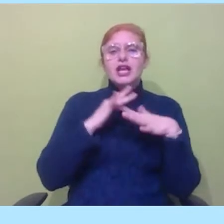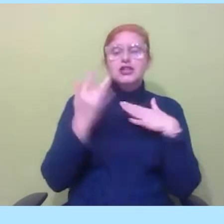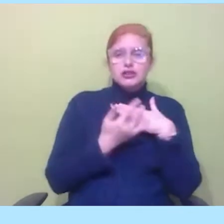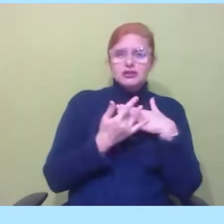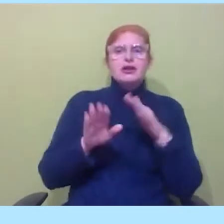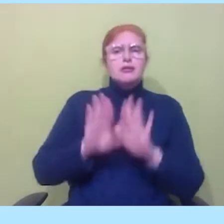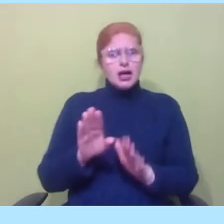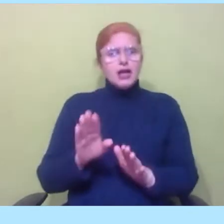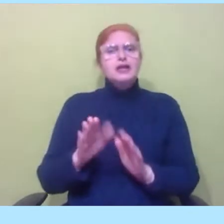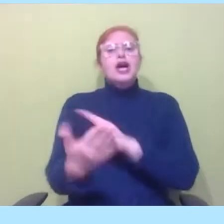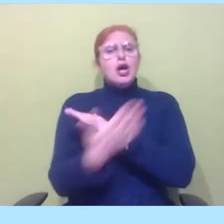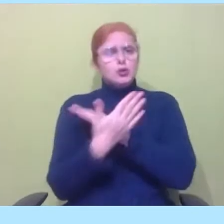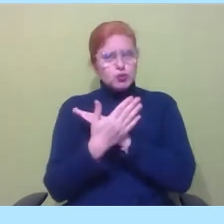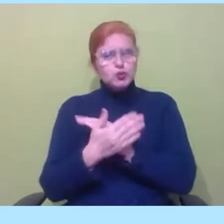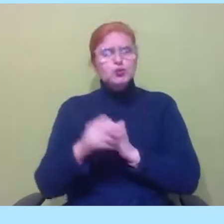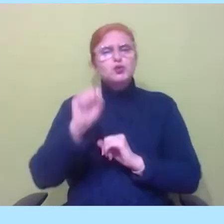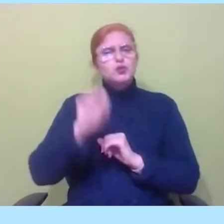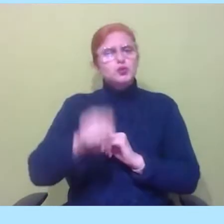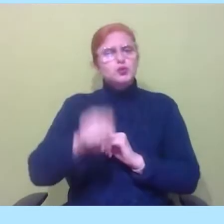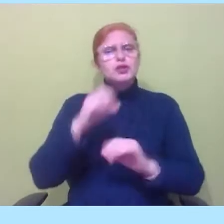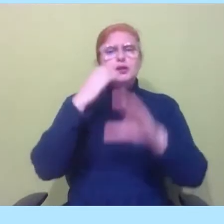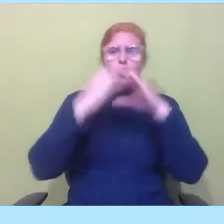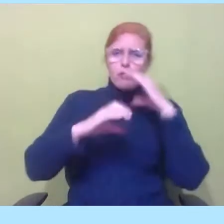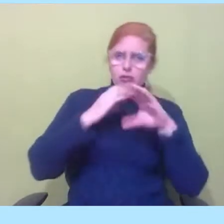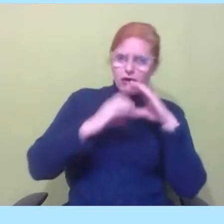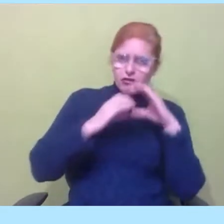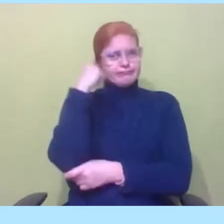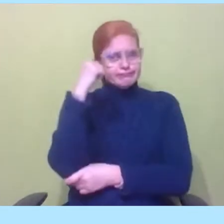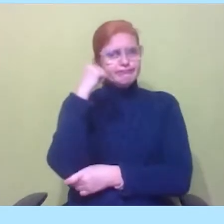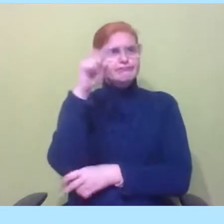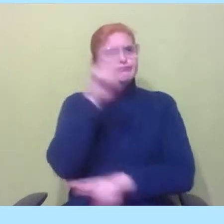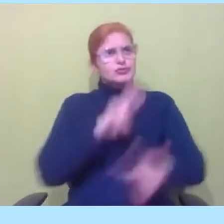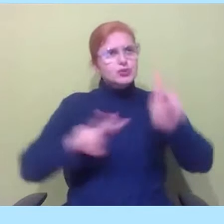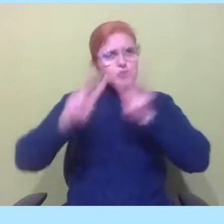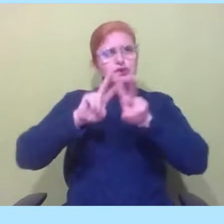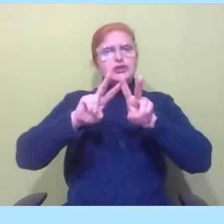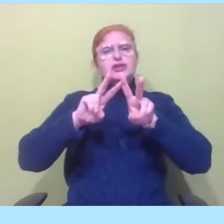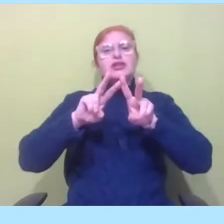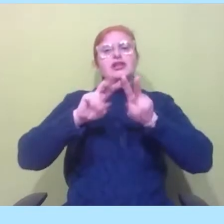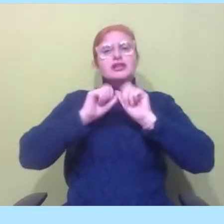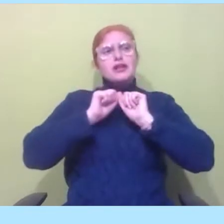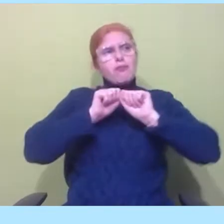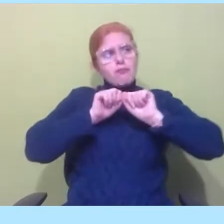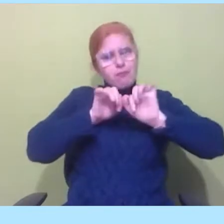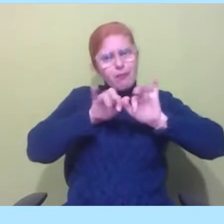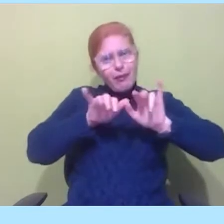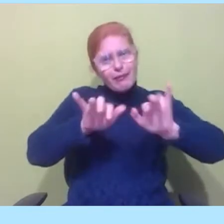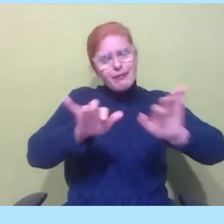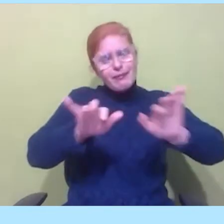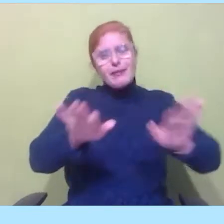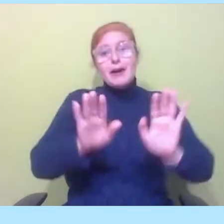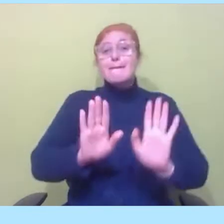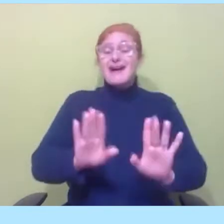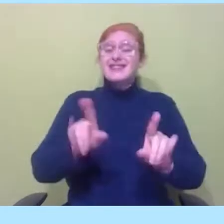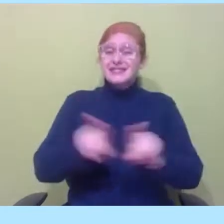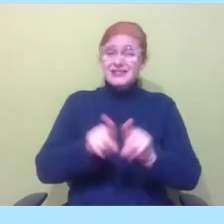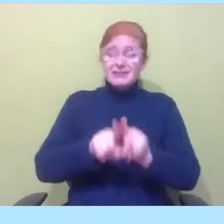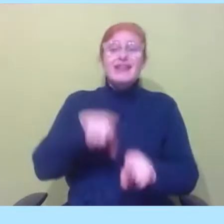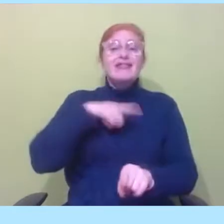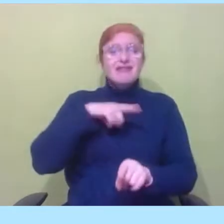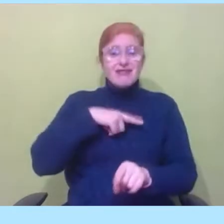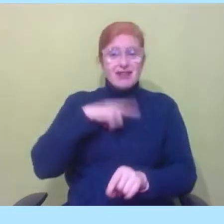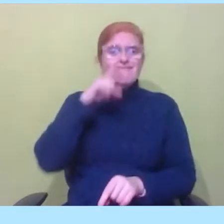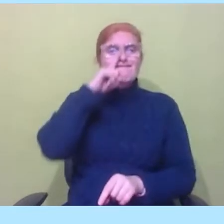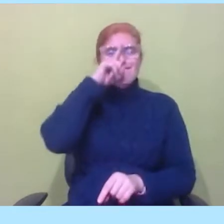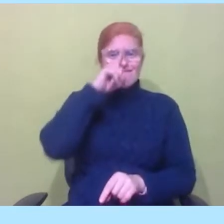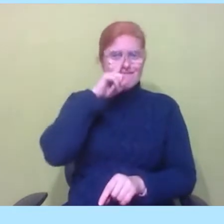nossas mobilizações, ser visíveis, né, e por outro lado, a gente sabe que é um ambiente que traz vários riscos, né.